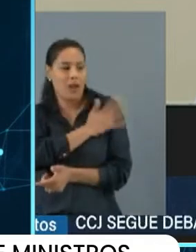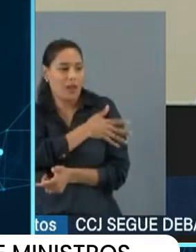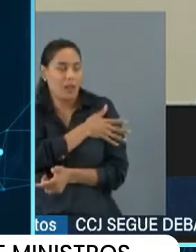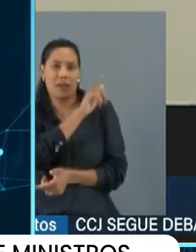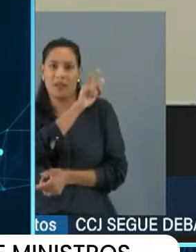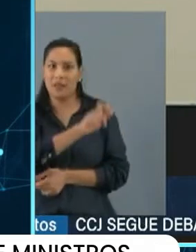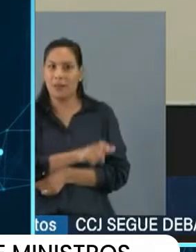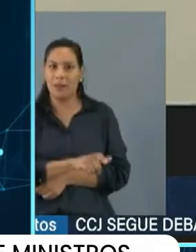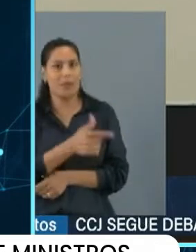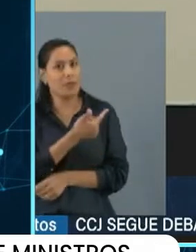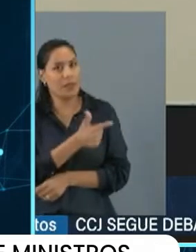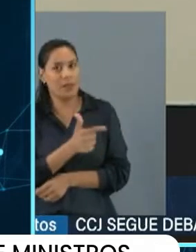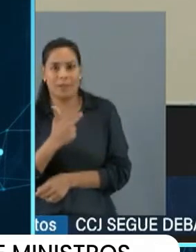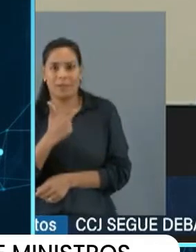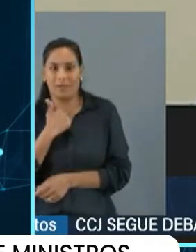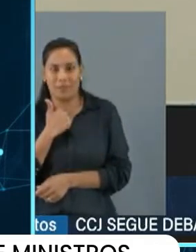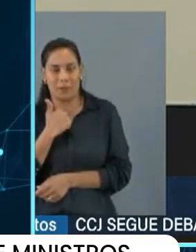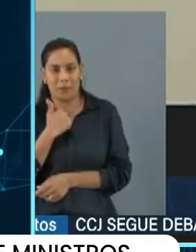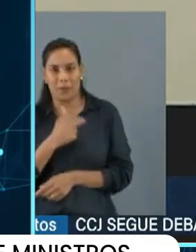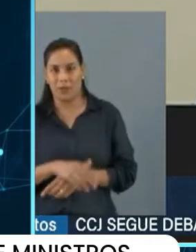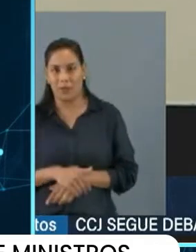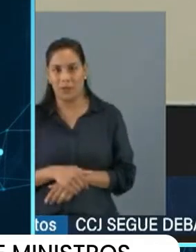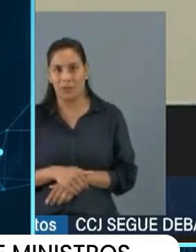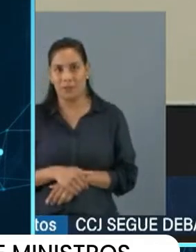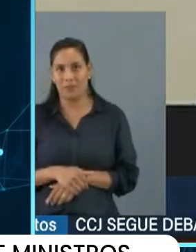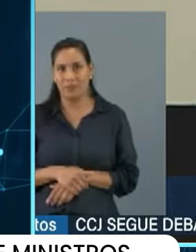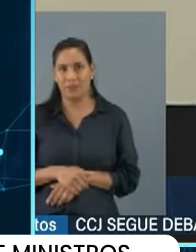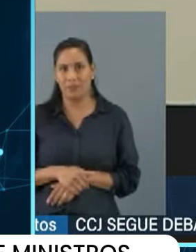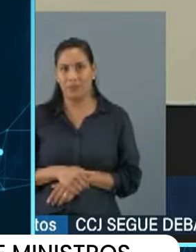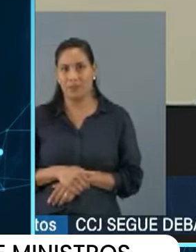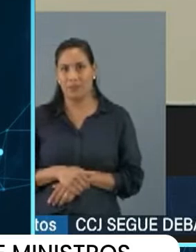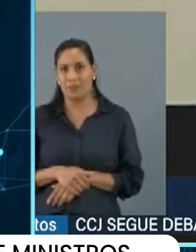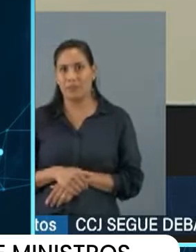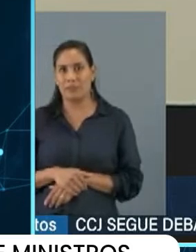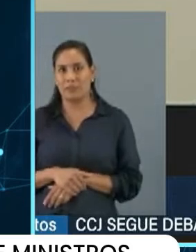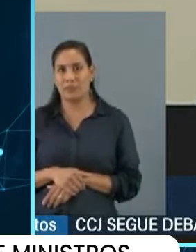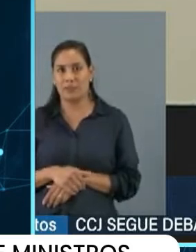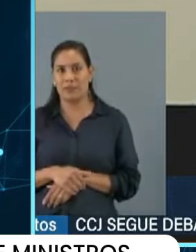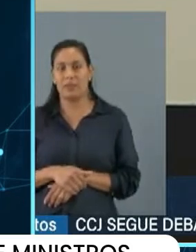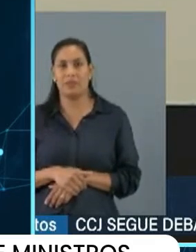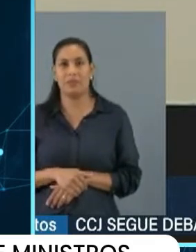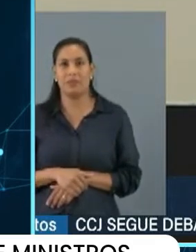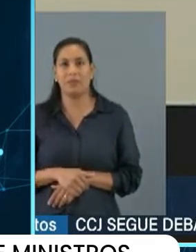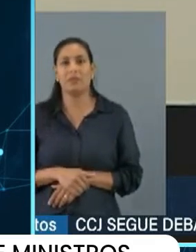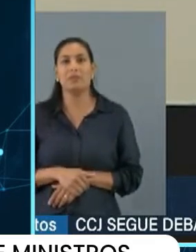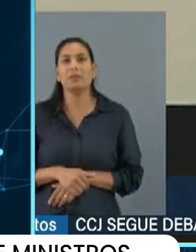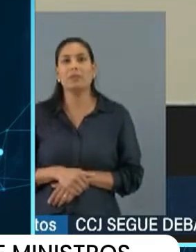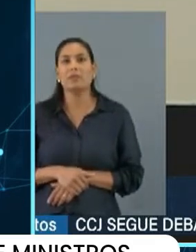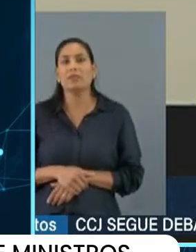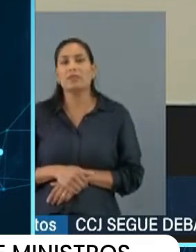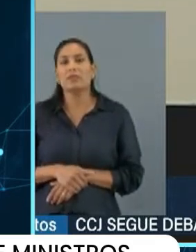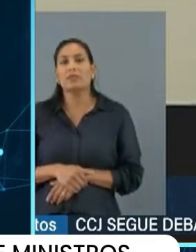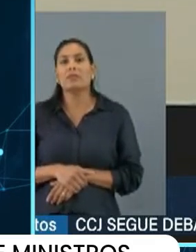Scott, também reeleito, os brasileiros ajudando esses parlamentares. Então, eu acredito que o